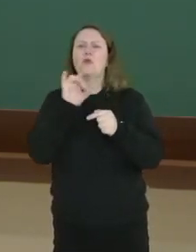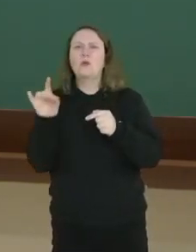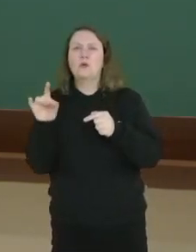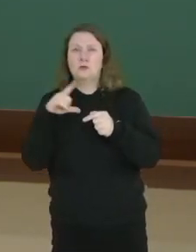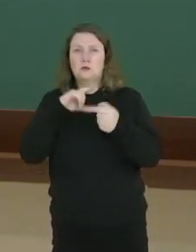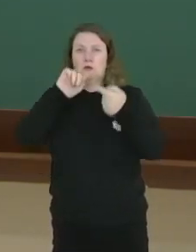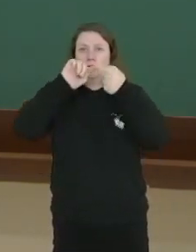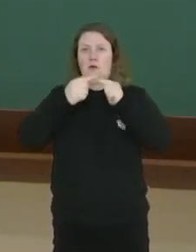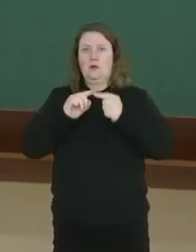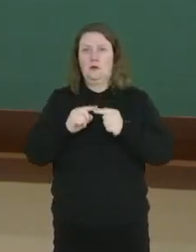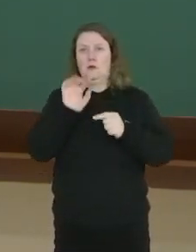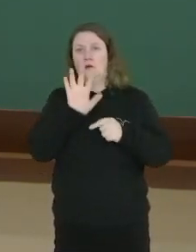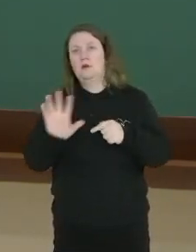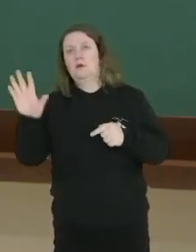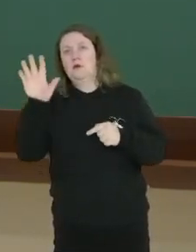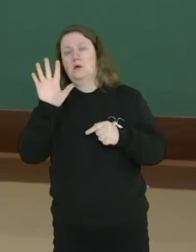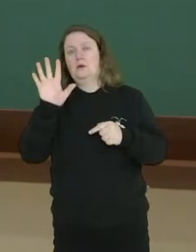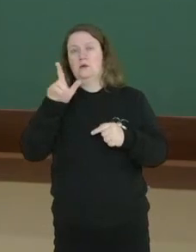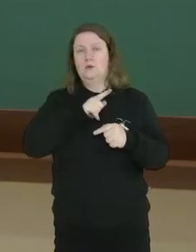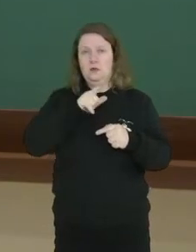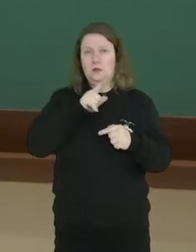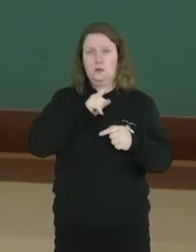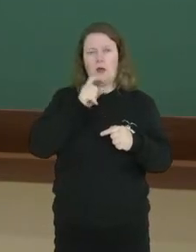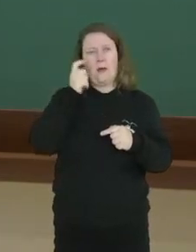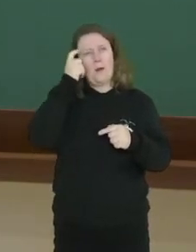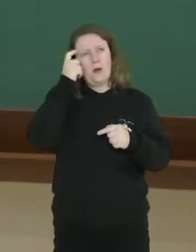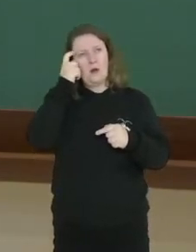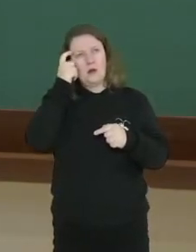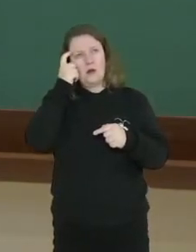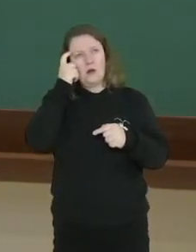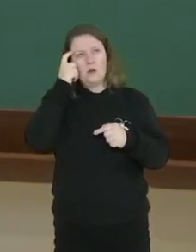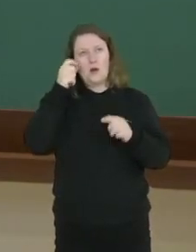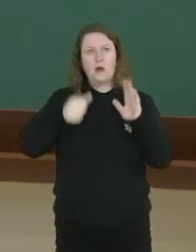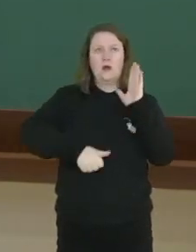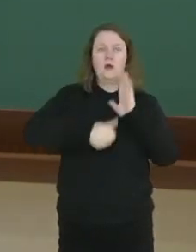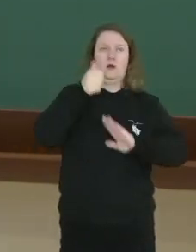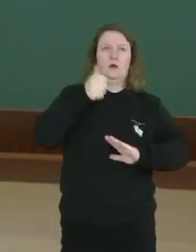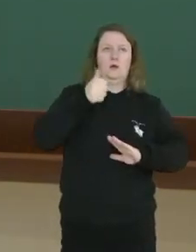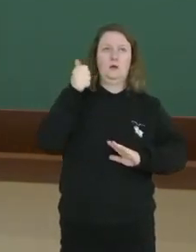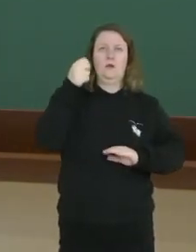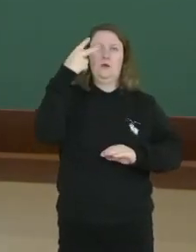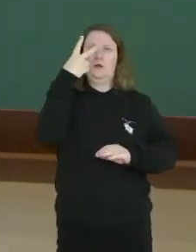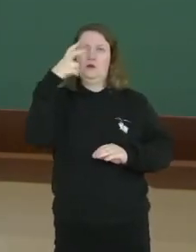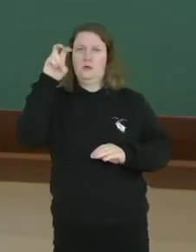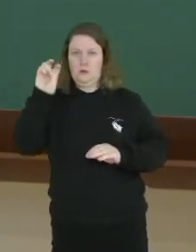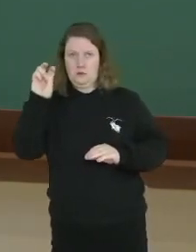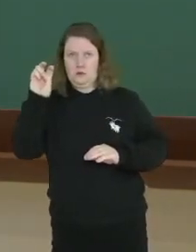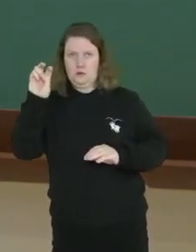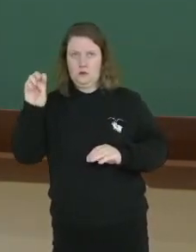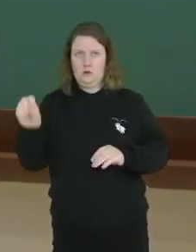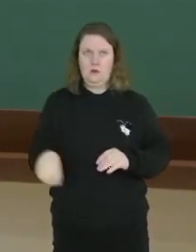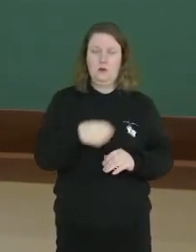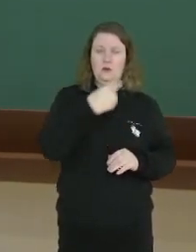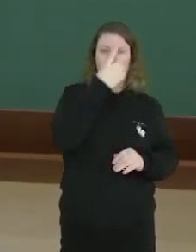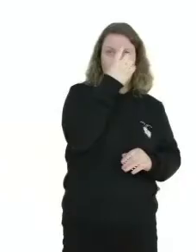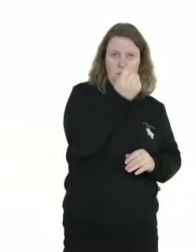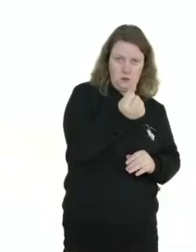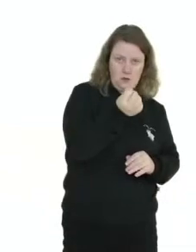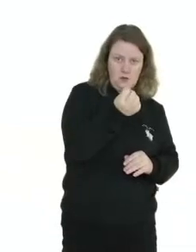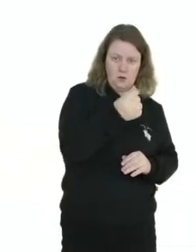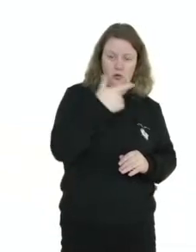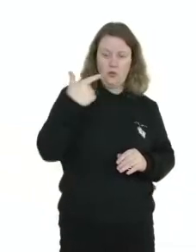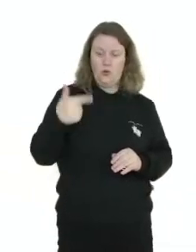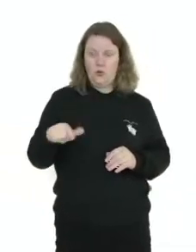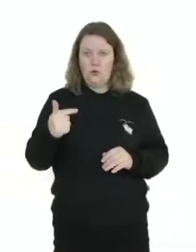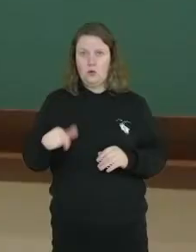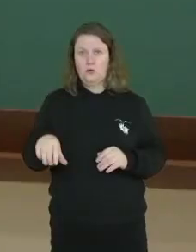relação entre essas áreas? Você conseguiu pensar? A primeira deu 25, desse cateto deu 16 e desse